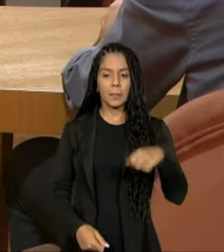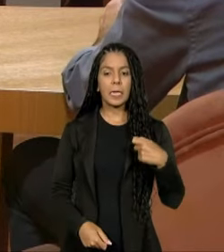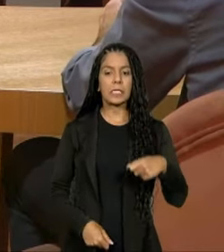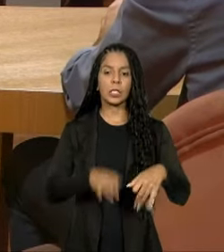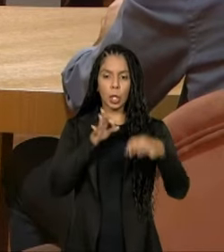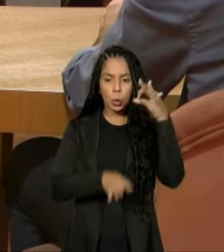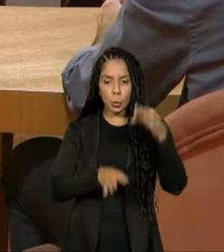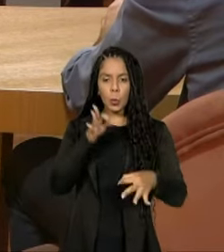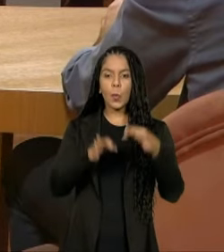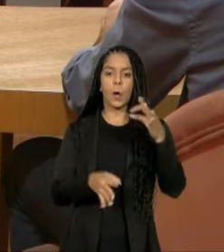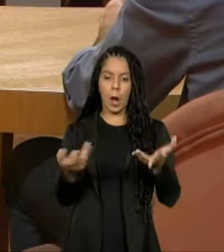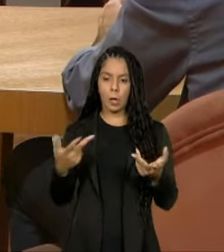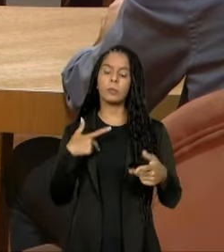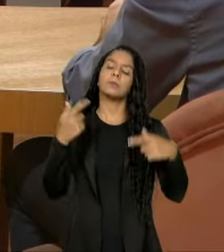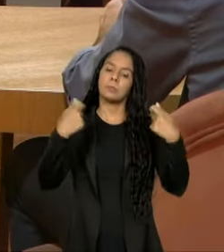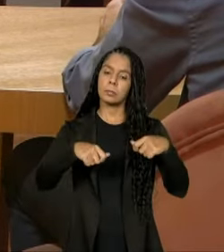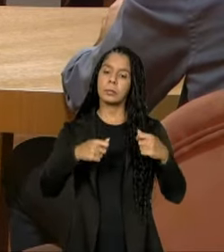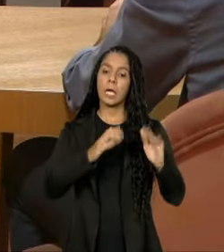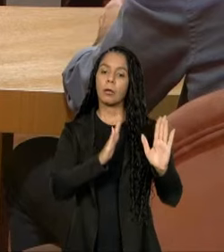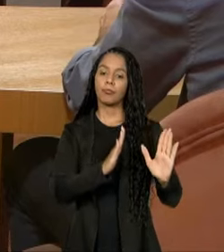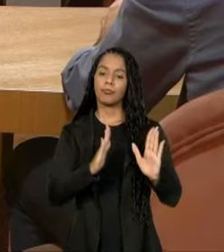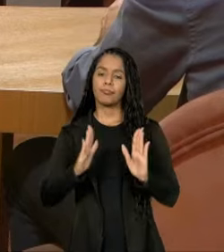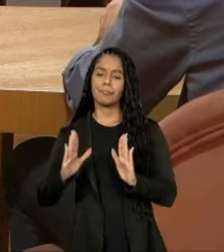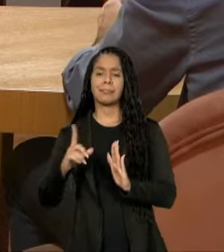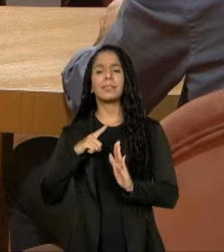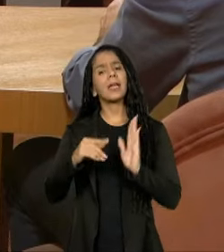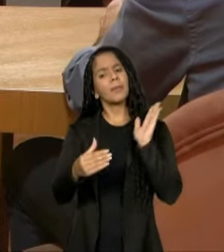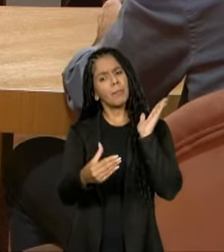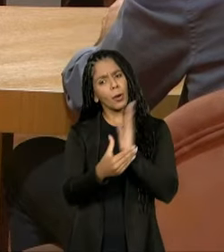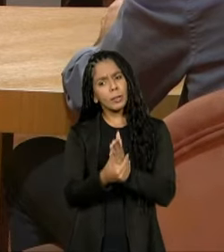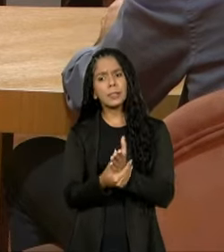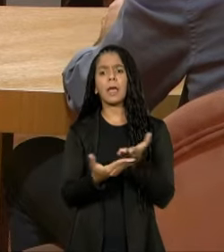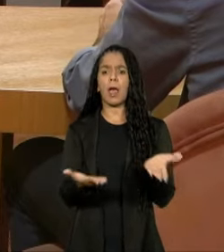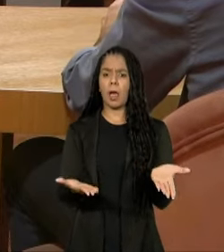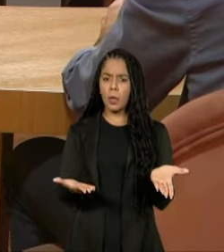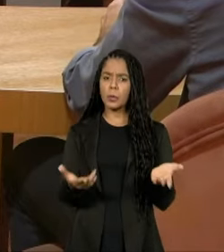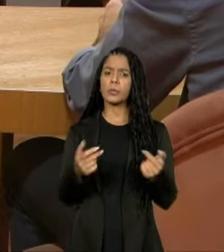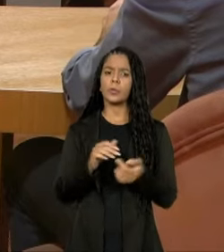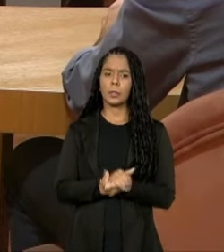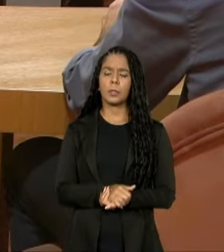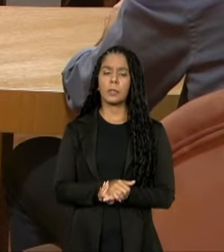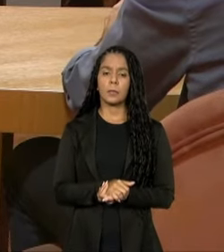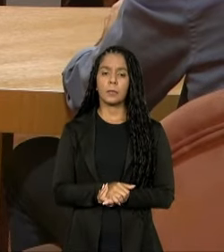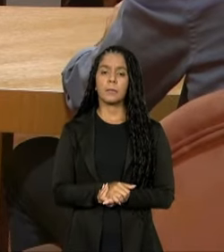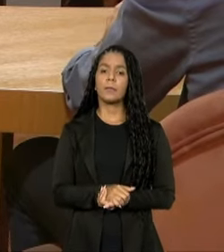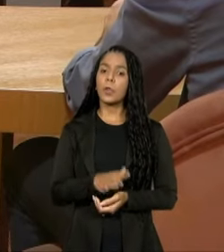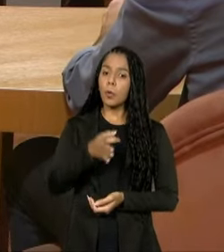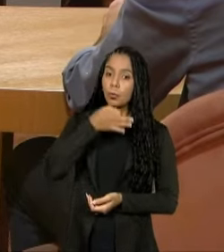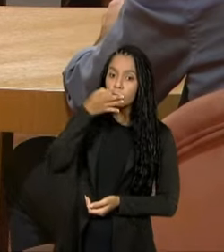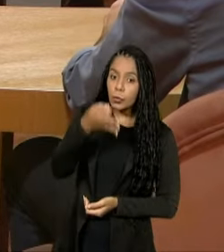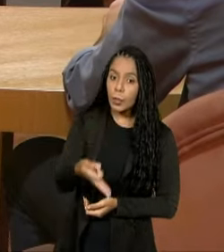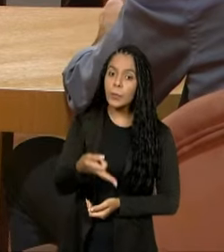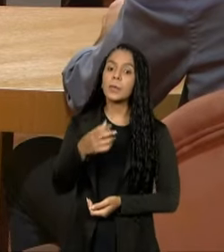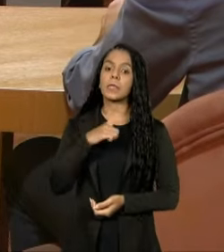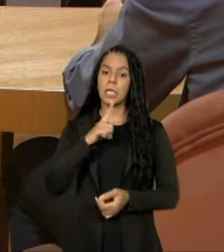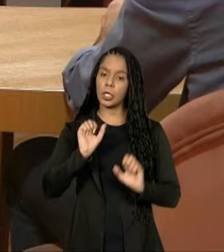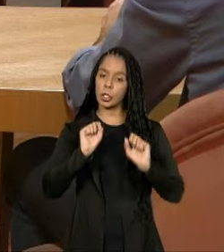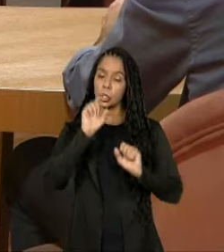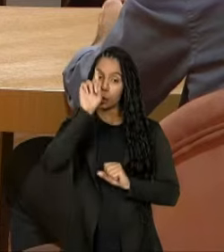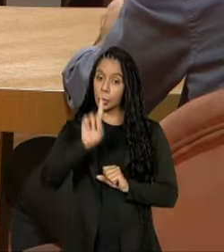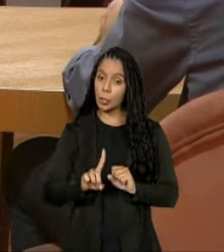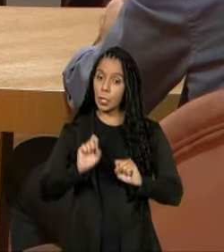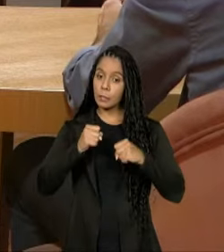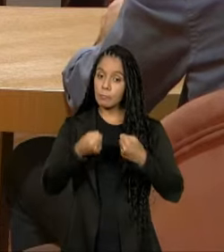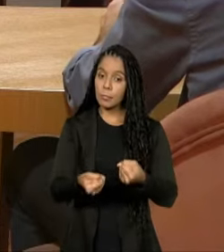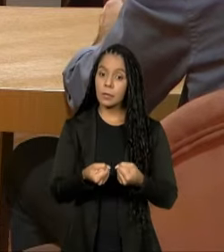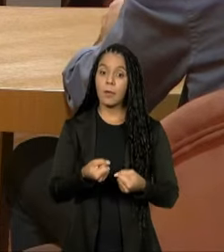ser julgado, vai... Tem todo um trâmite. Defesa, tem um processo. Tem um processo todo. Os denunciados têm direito à defesa, têm